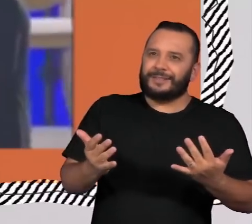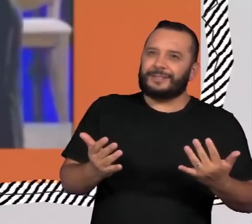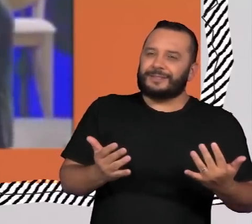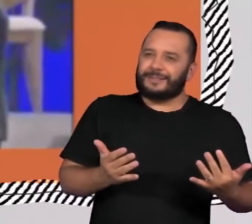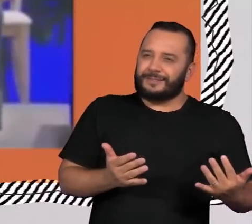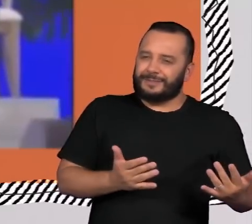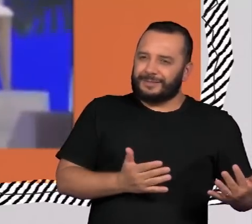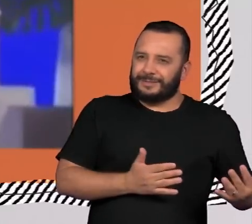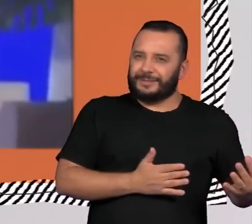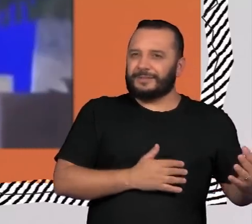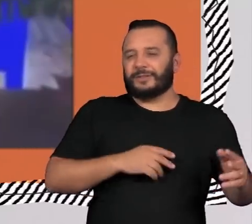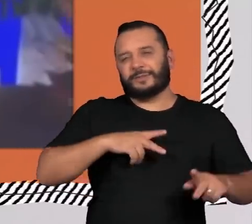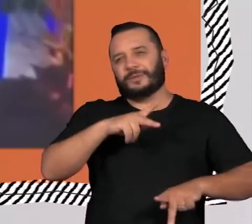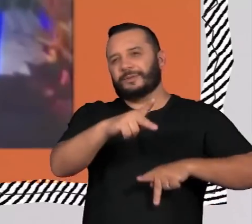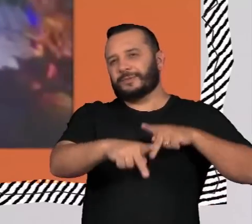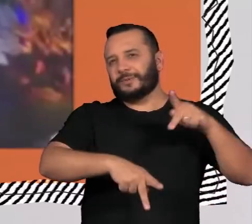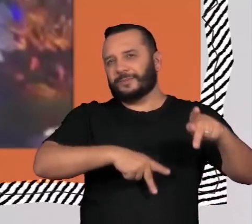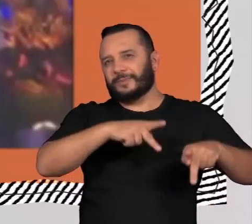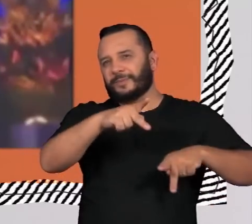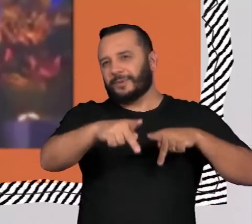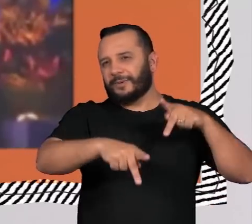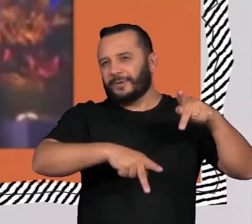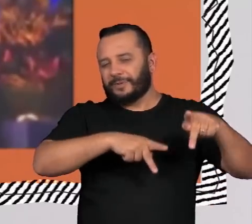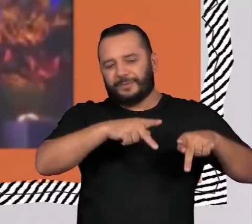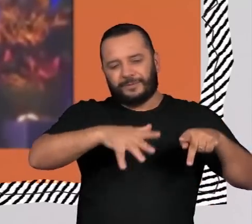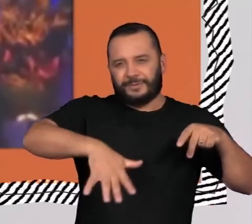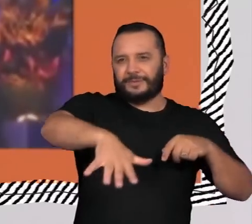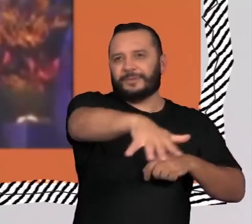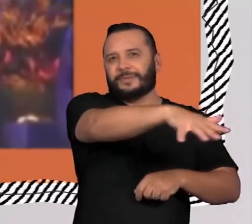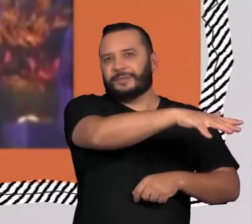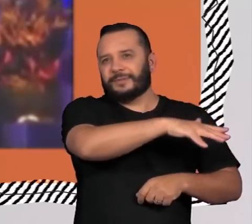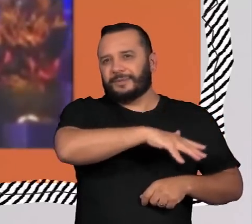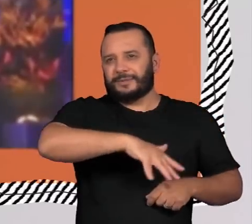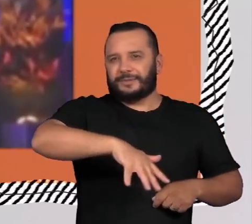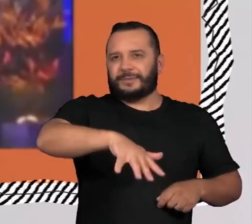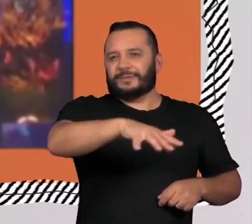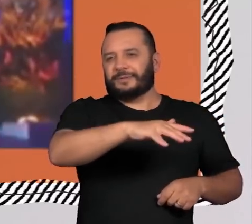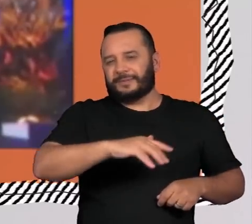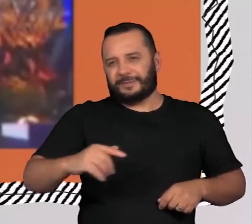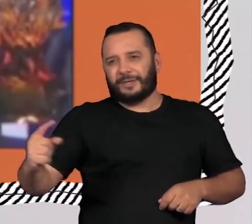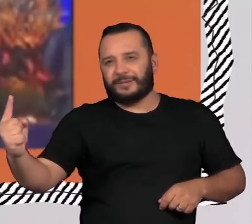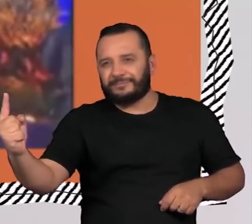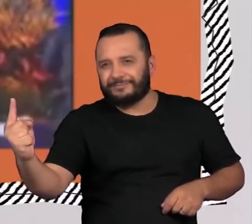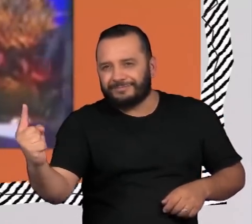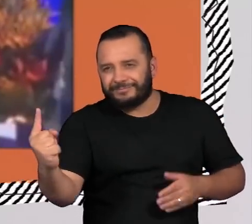A nossa gente me recebe com amor.